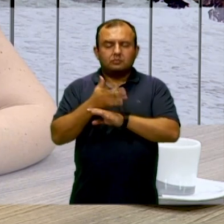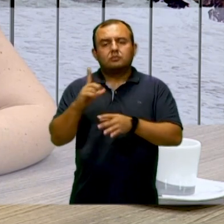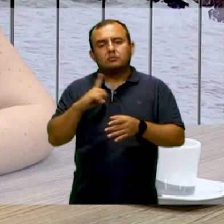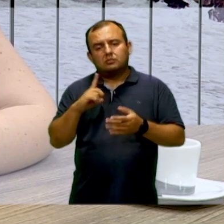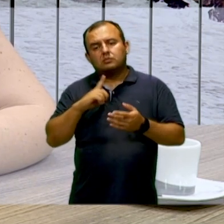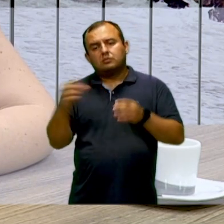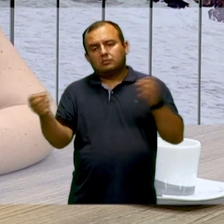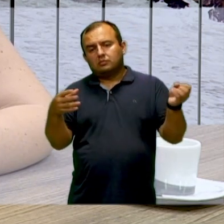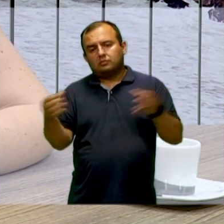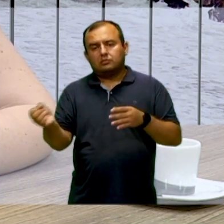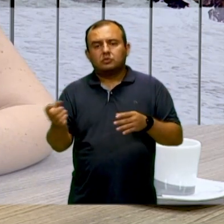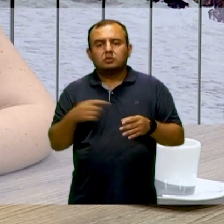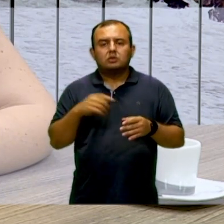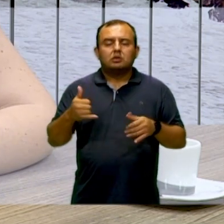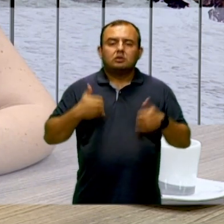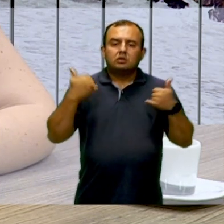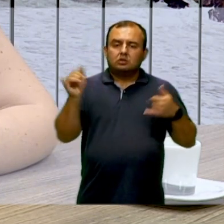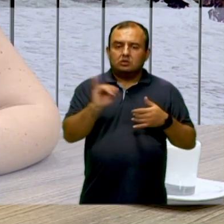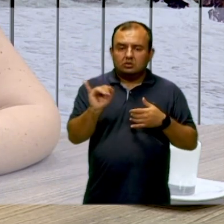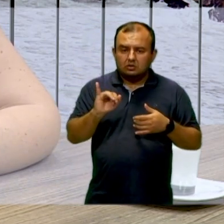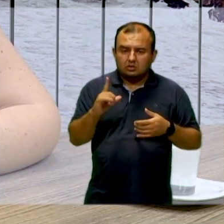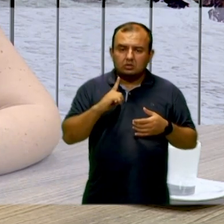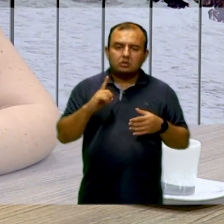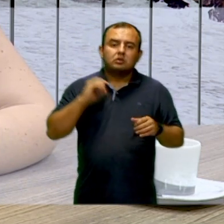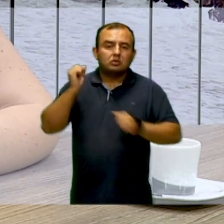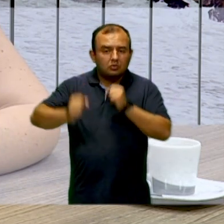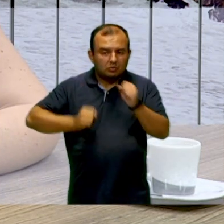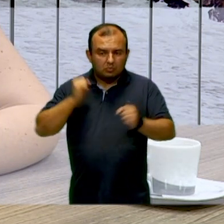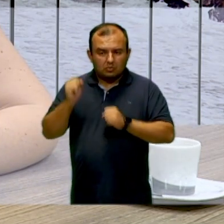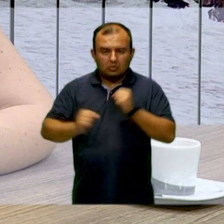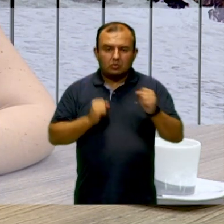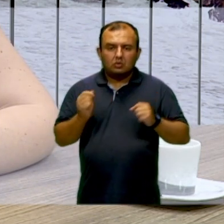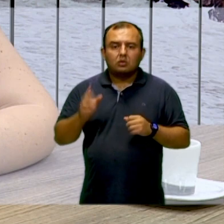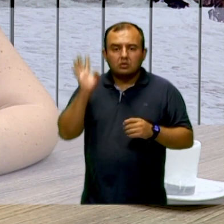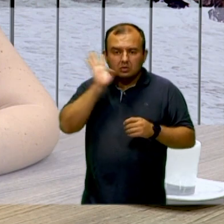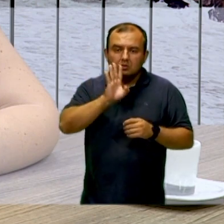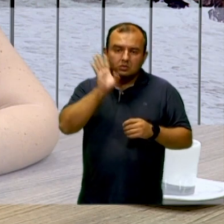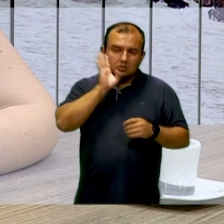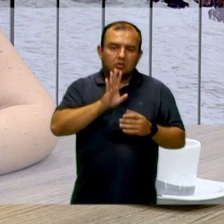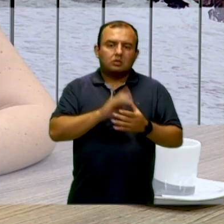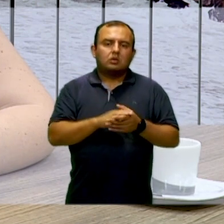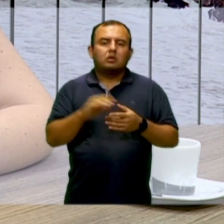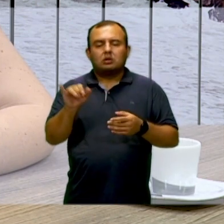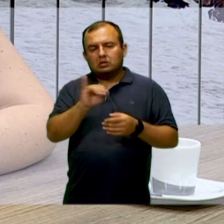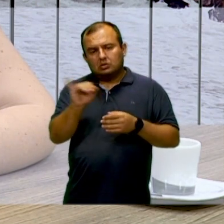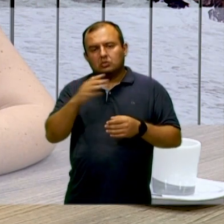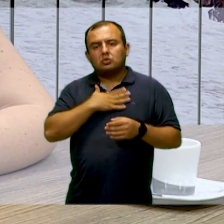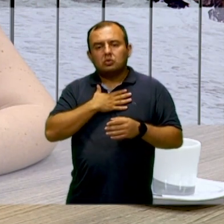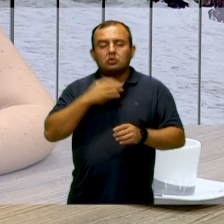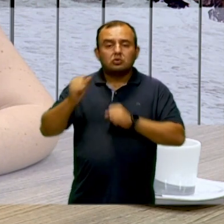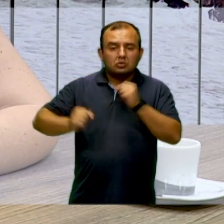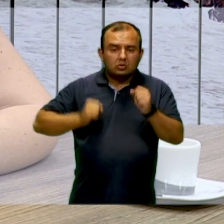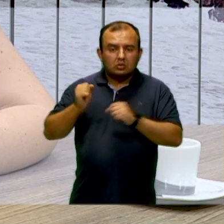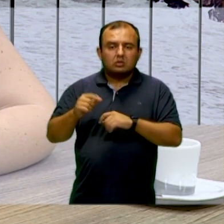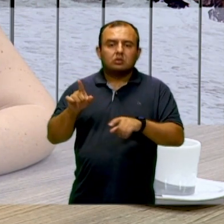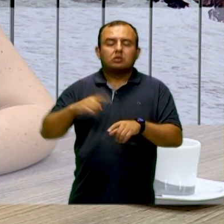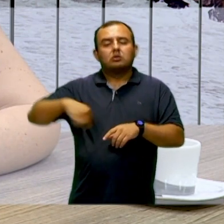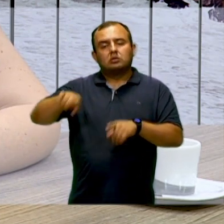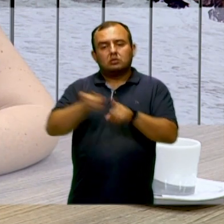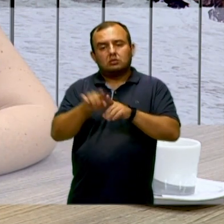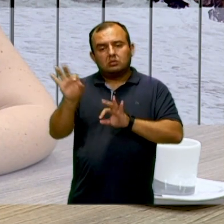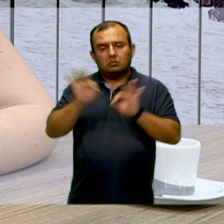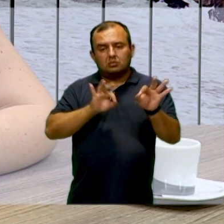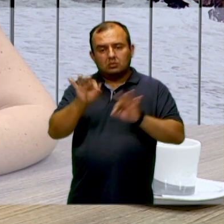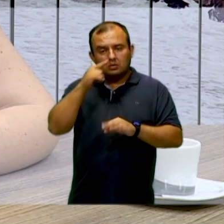algumas novidades aí. No aniversário de Itajaí nós vamos ter uma corrida, vai ser bem legal e a gente sabe que o itajaiense gosta. Nós estamos programando